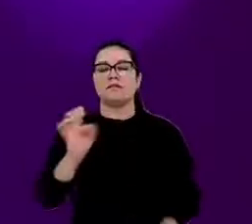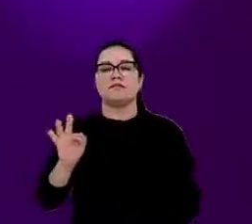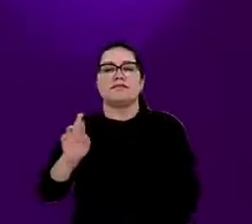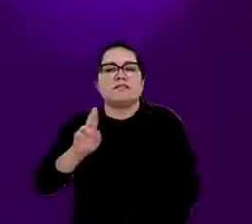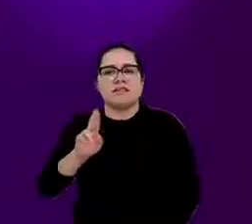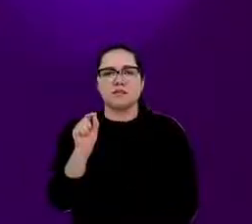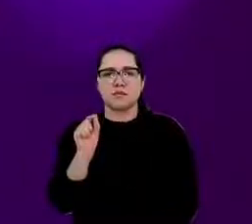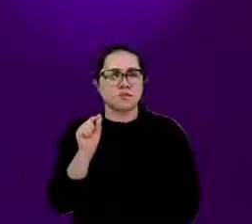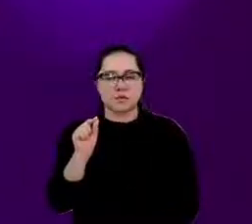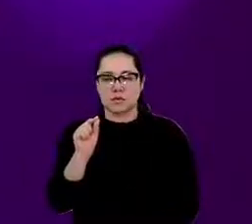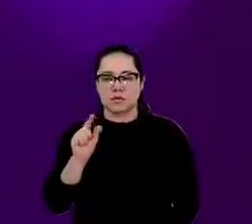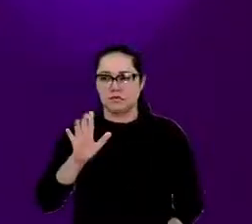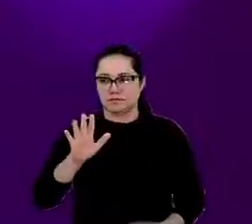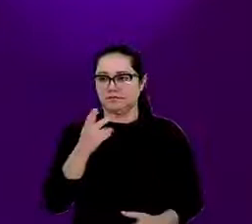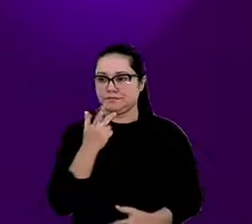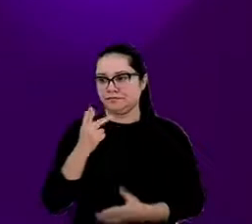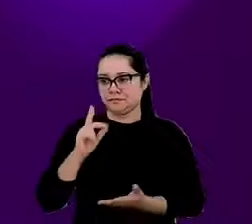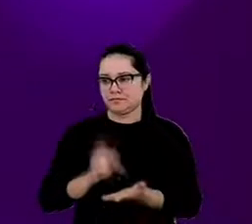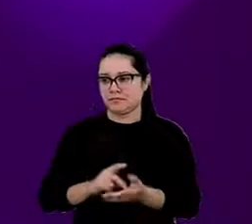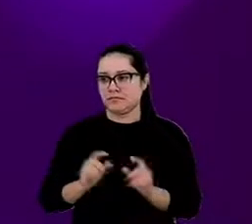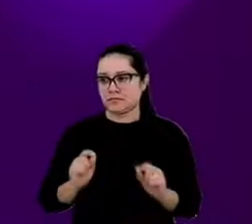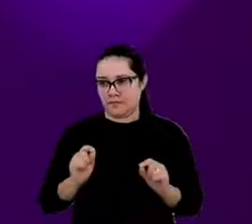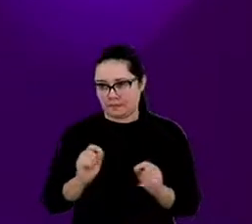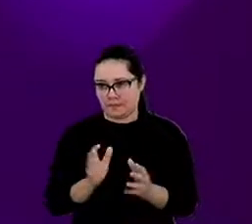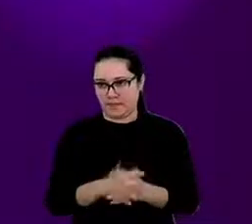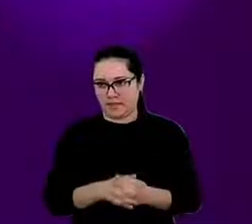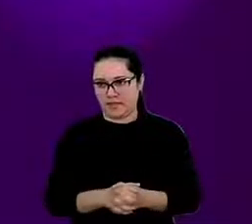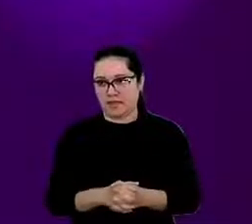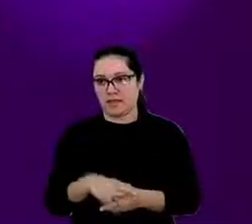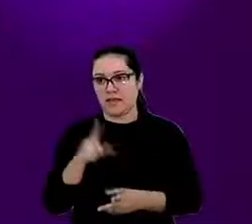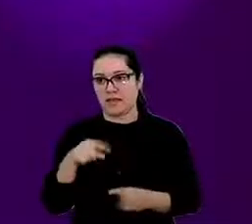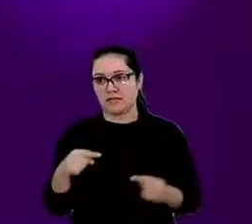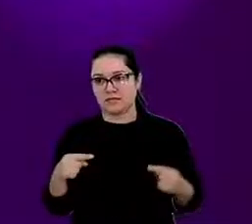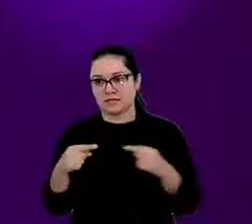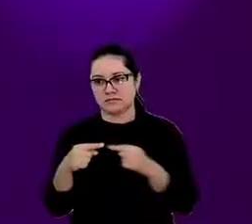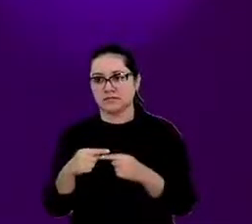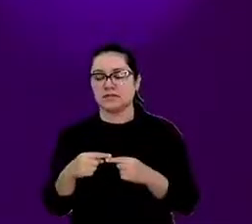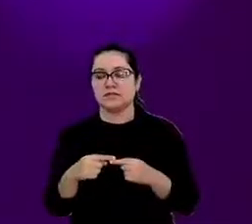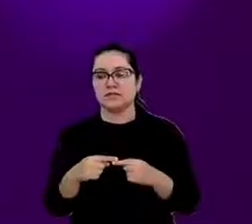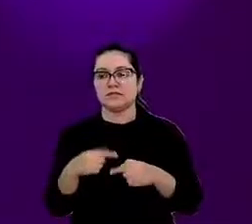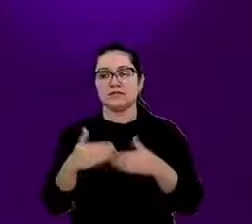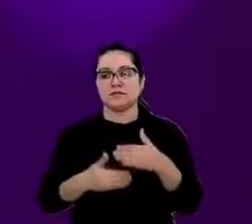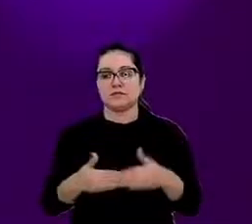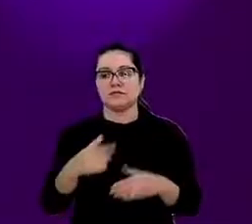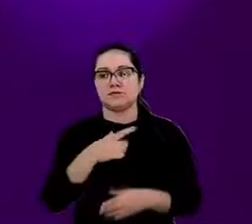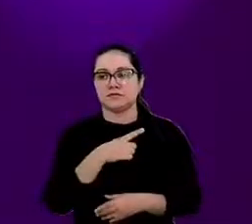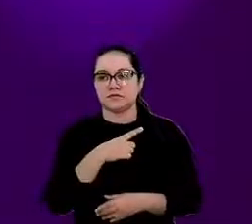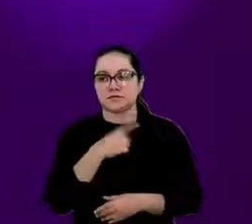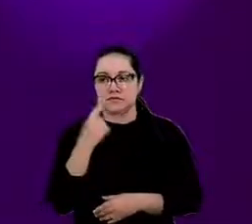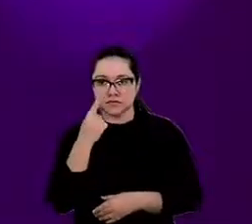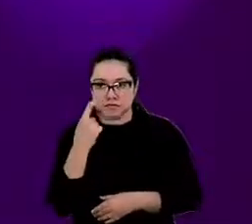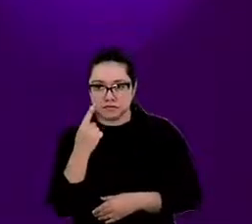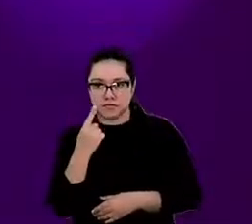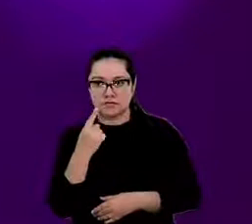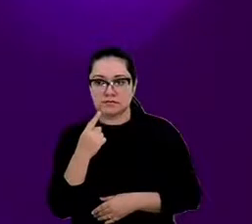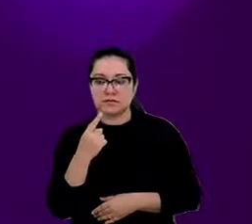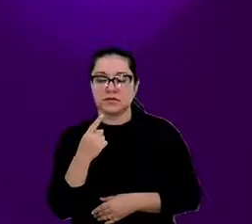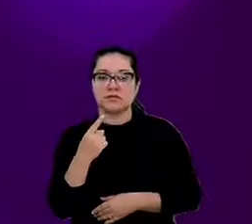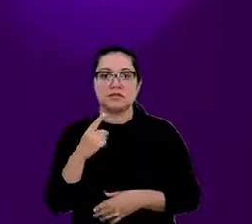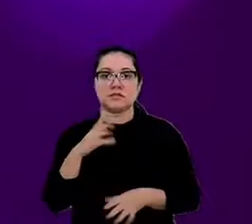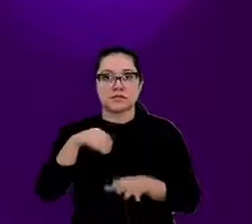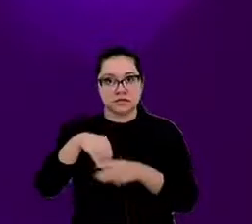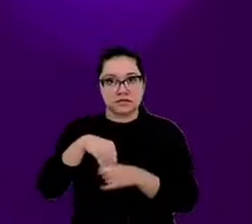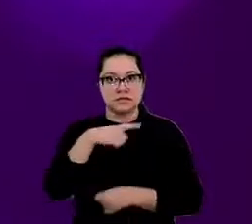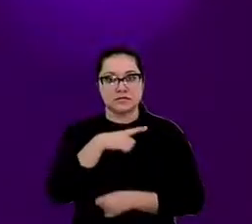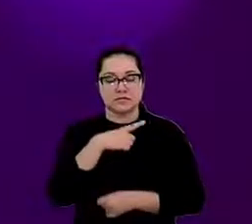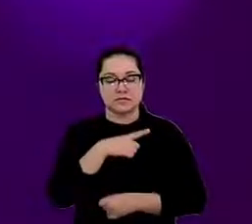na verdade, é uma relação entre o fluxo do vaso estenótico durante a hiperemia e o fluxo hiperêmico nesse mesmo vaso